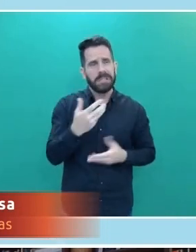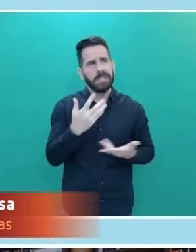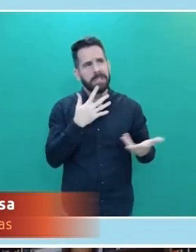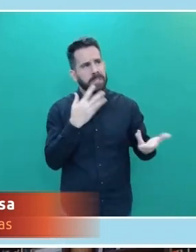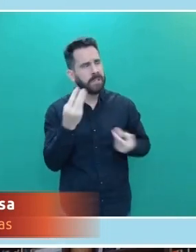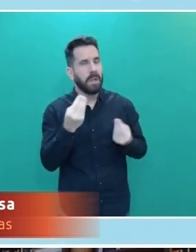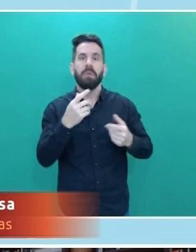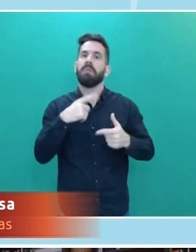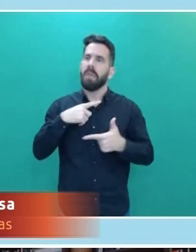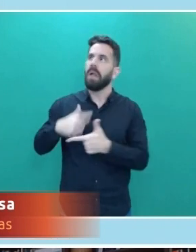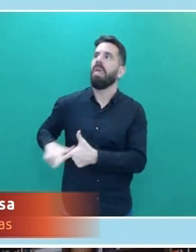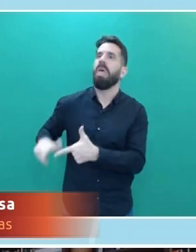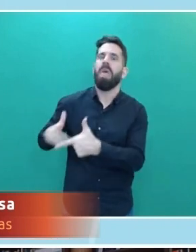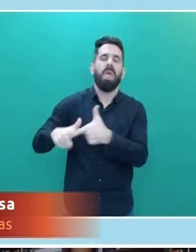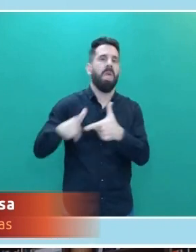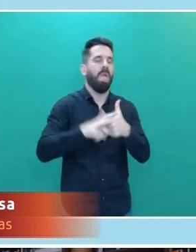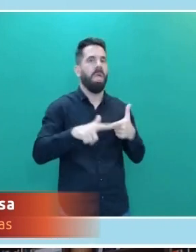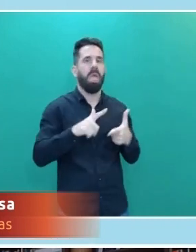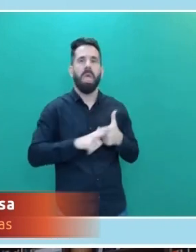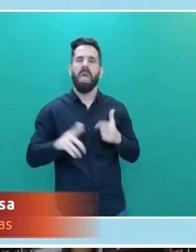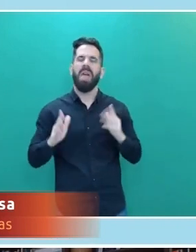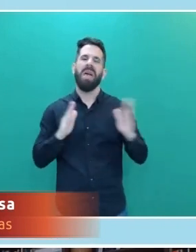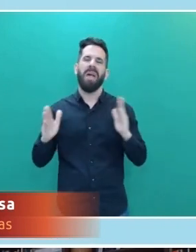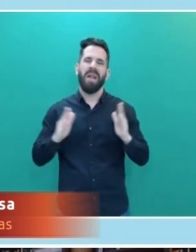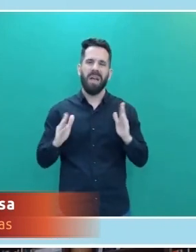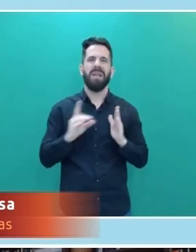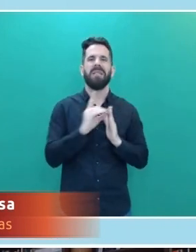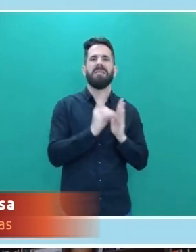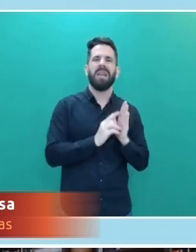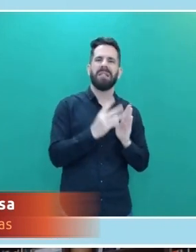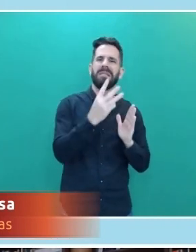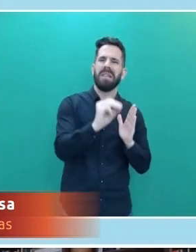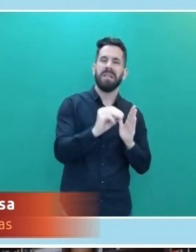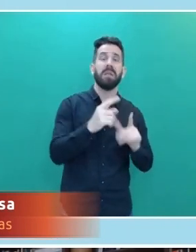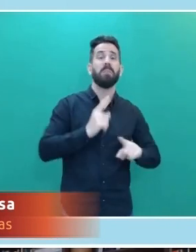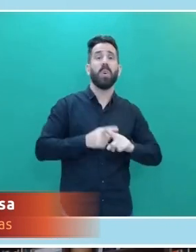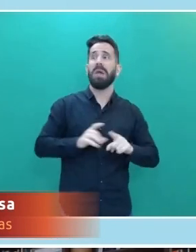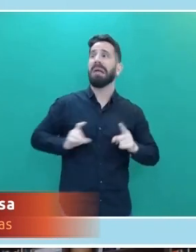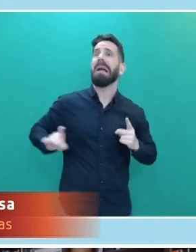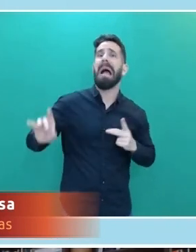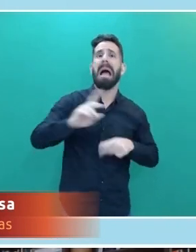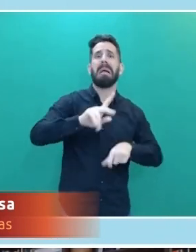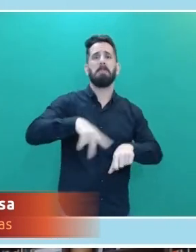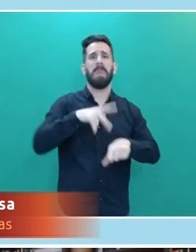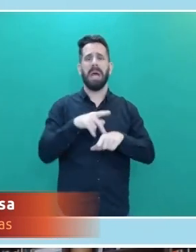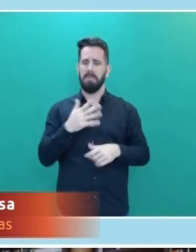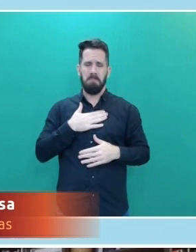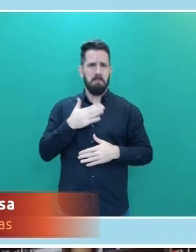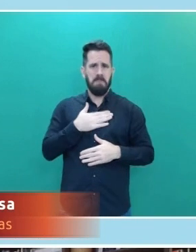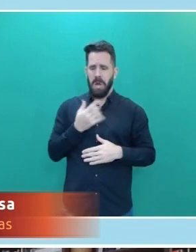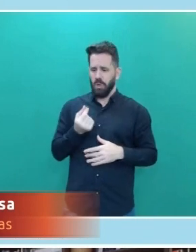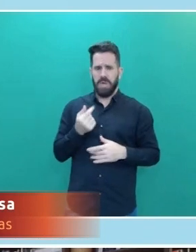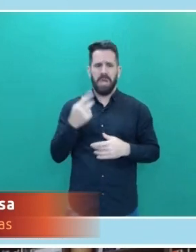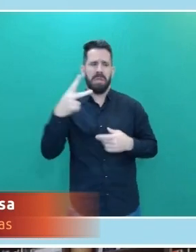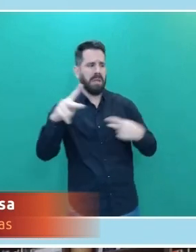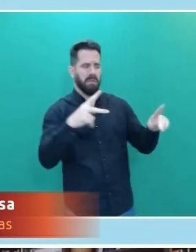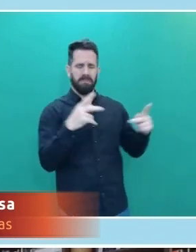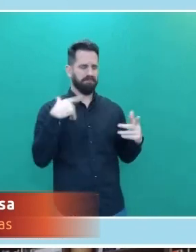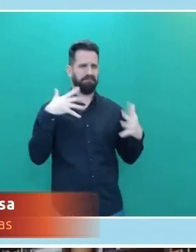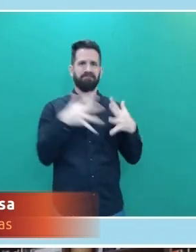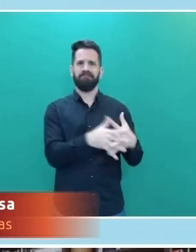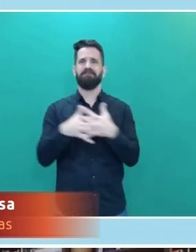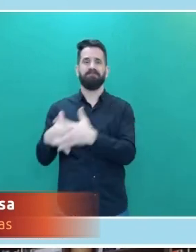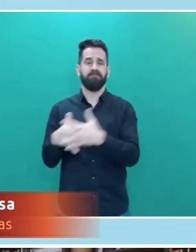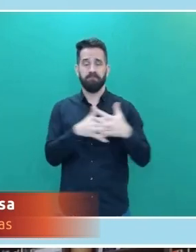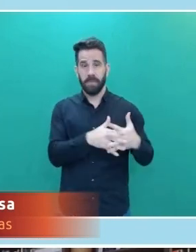ali causado nos anos 30, por cada país usando a sua própria moeda, e na discussão, né, venceu o uso do